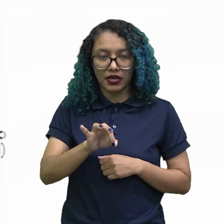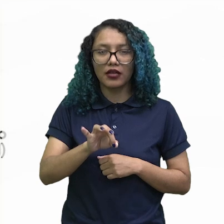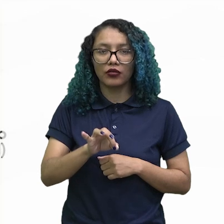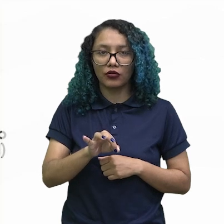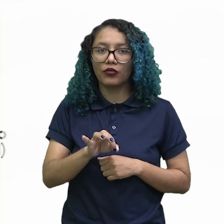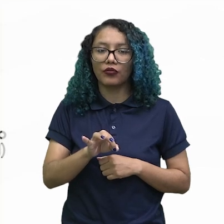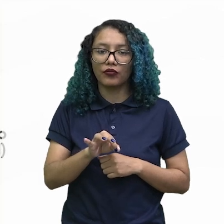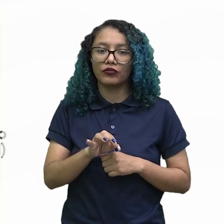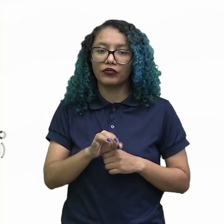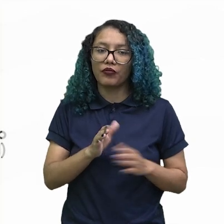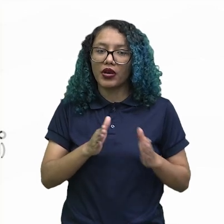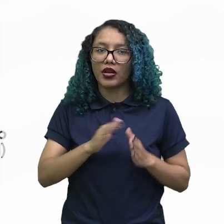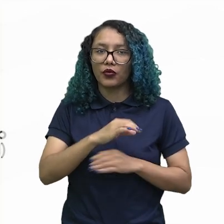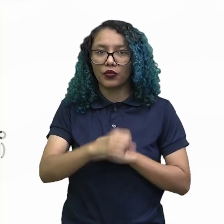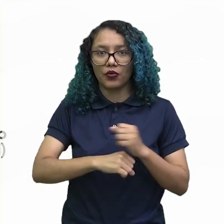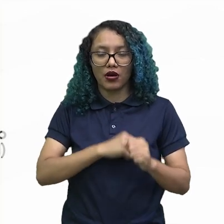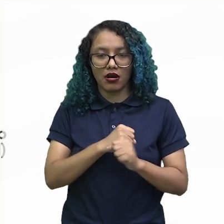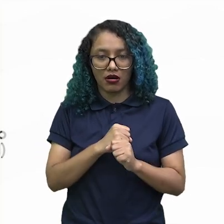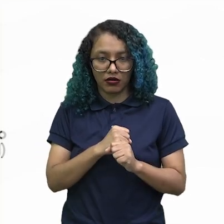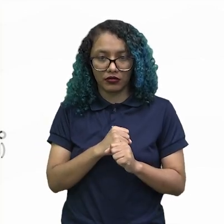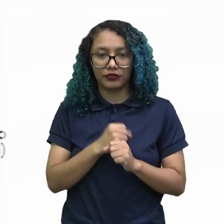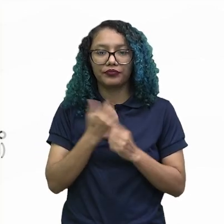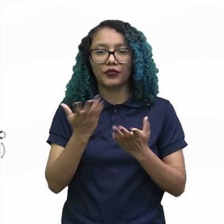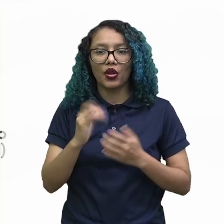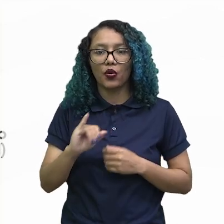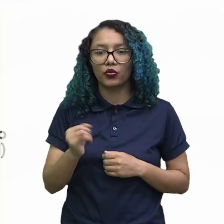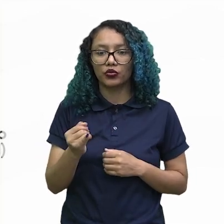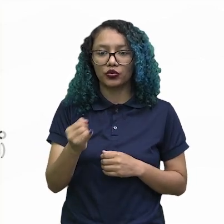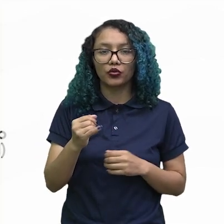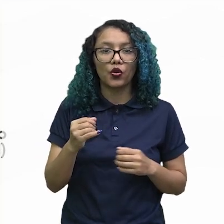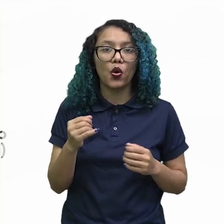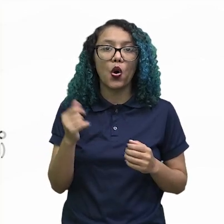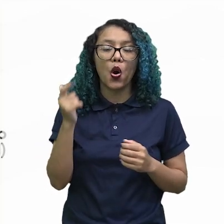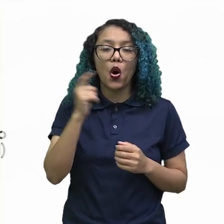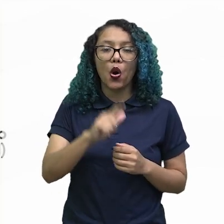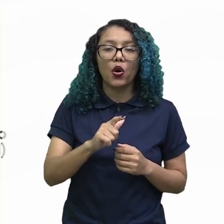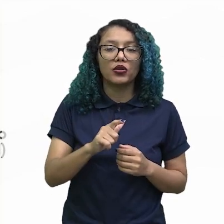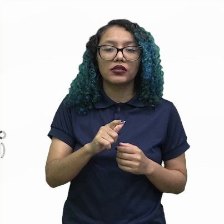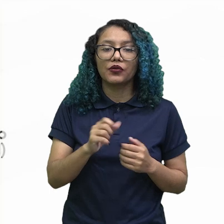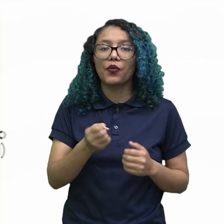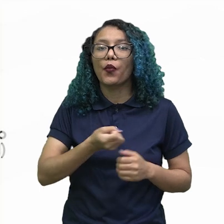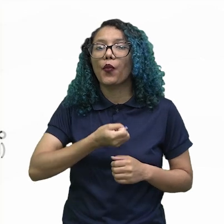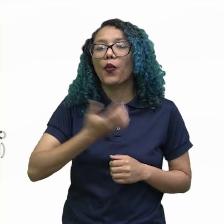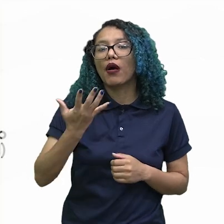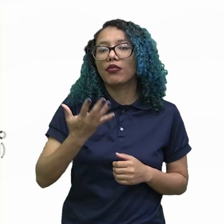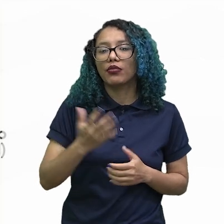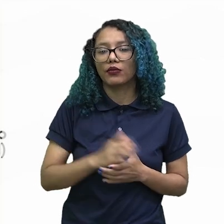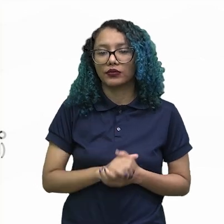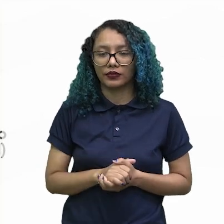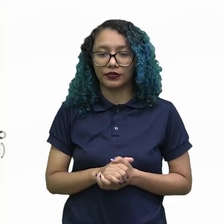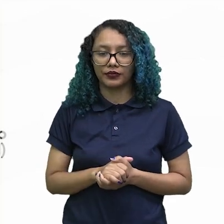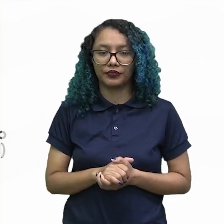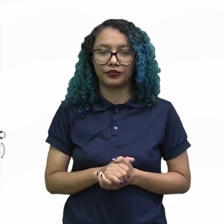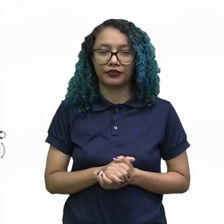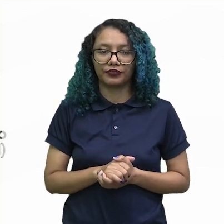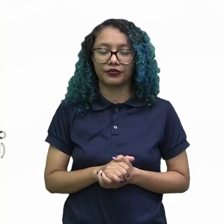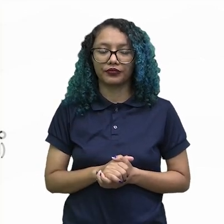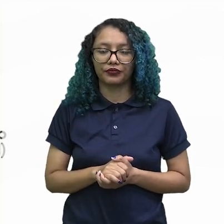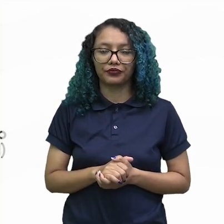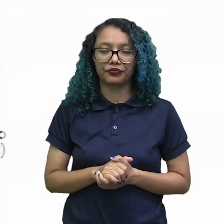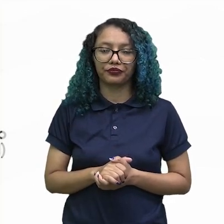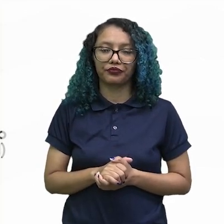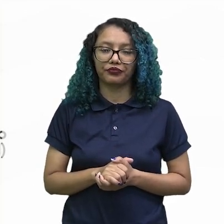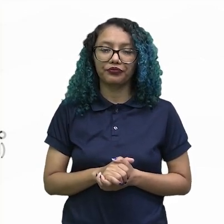12% ao ano. Os juros gerados por esse capital foram de... Então, vamos lá. Aqui,